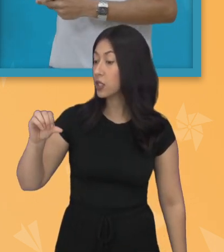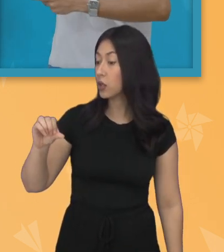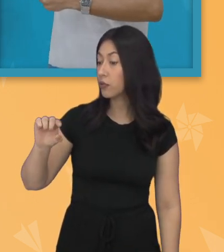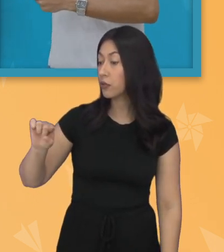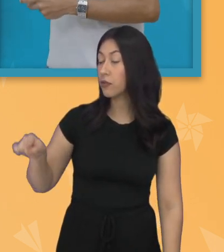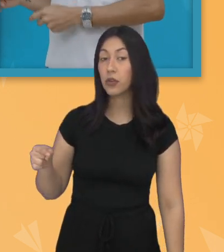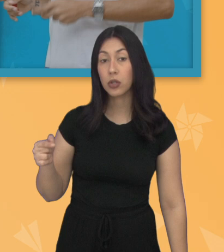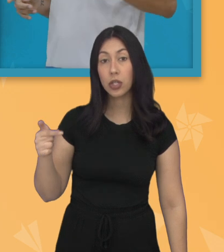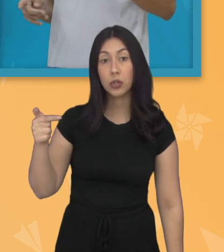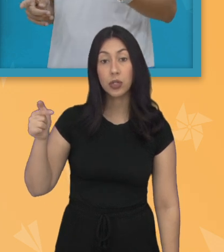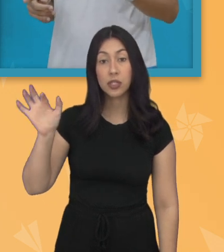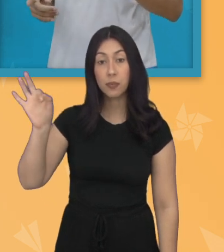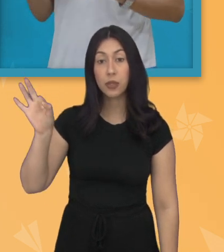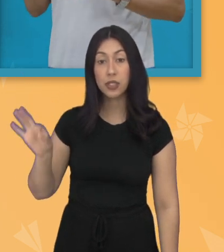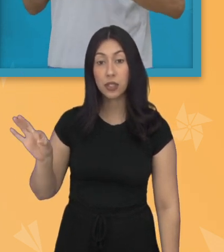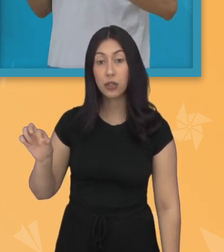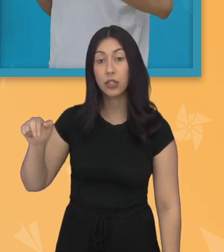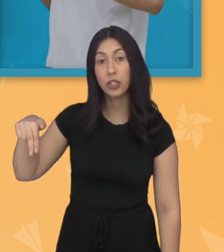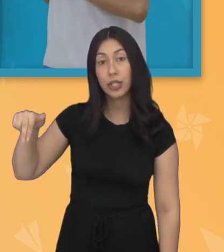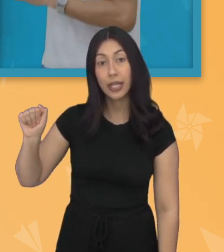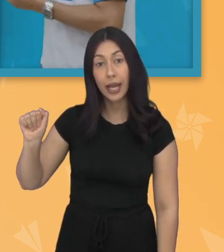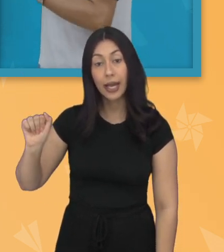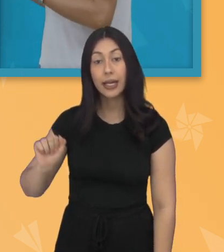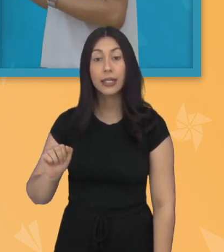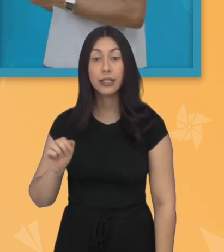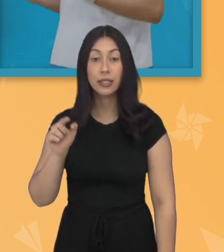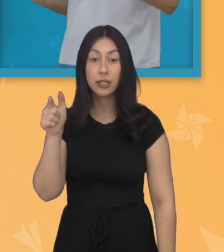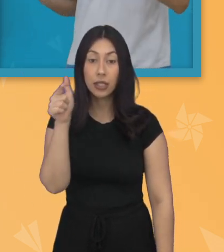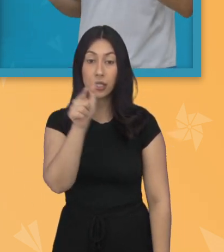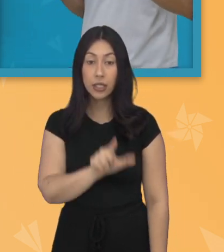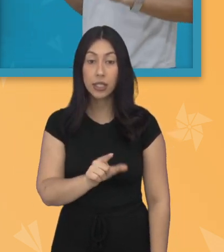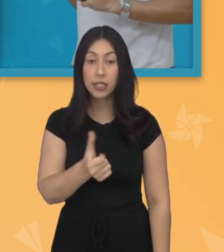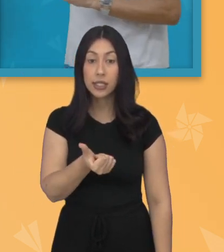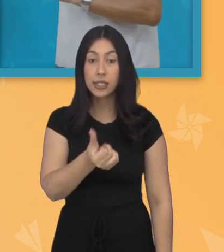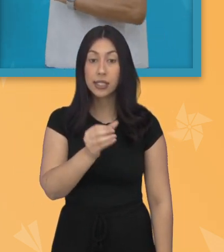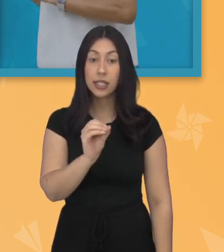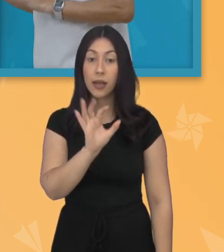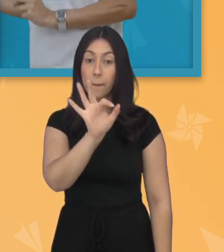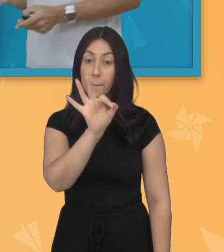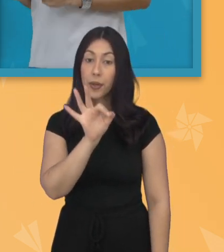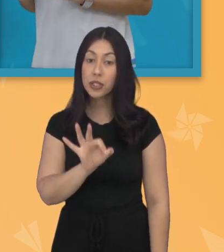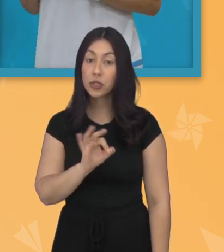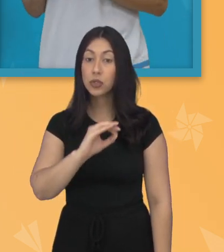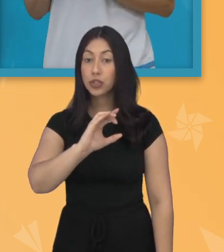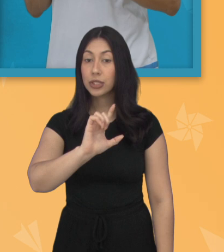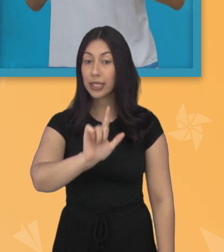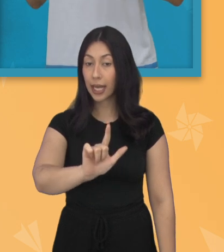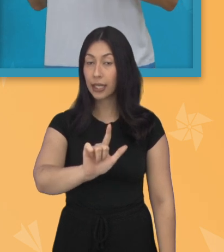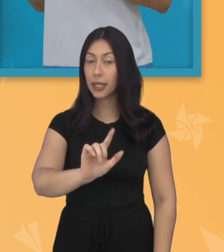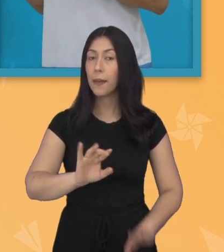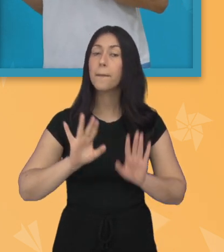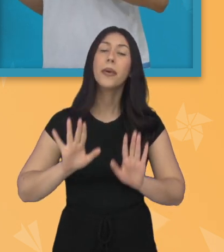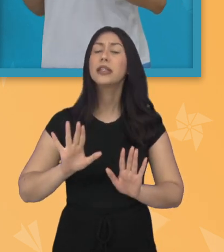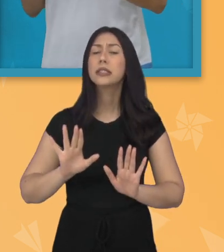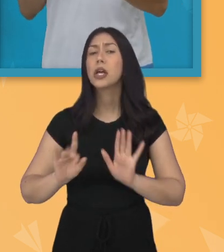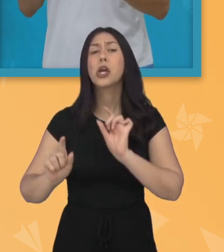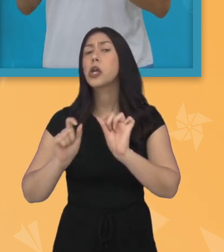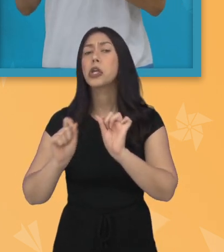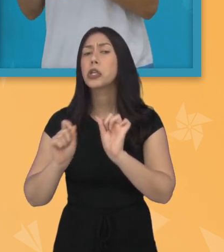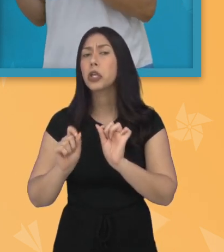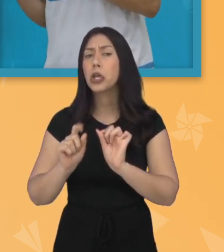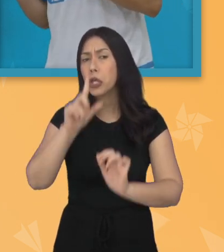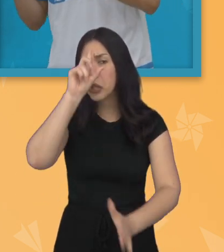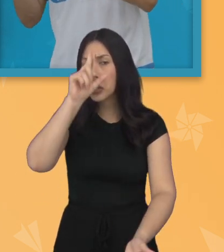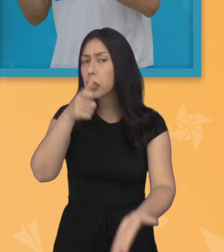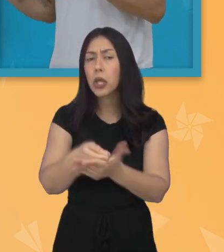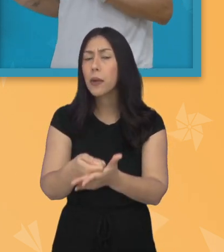39,32% de sódio e 60,68% de cloro, com base na lei D. Ou seja, ele quer saber qual dos cientistas ou qual o